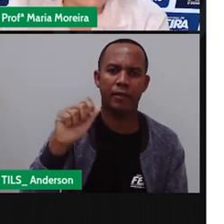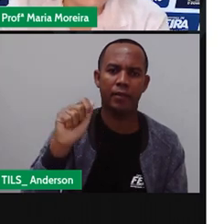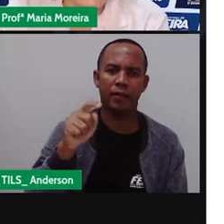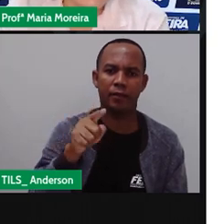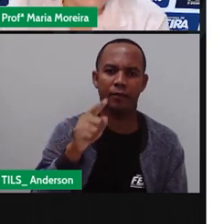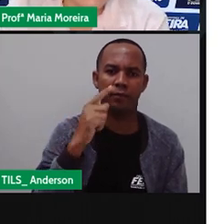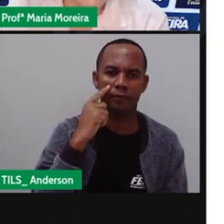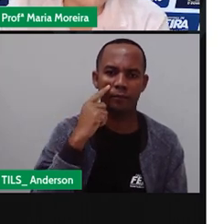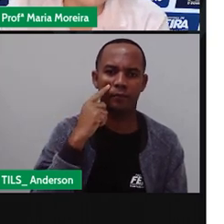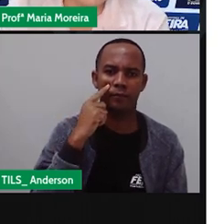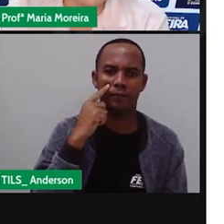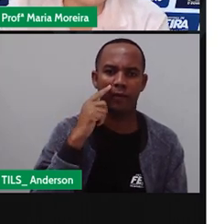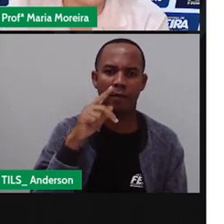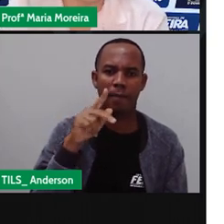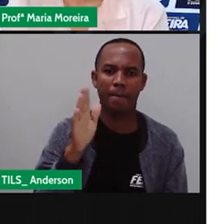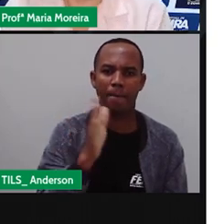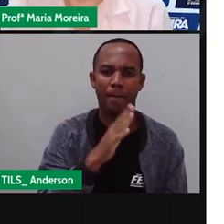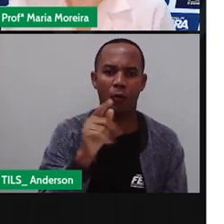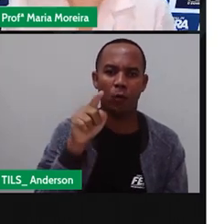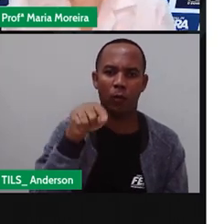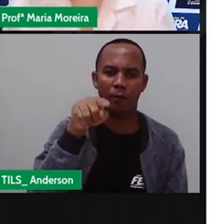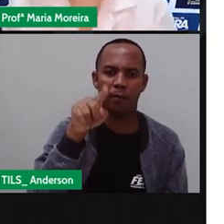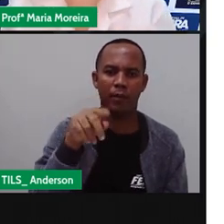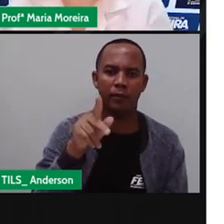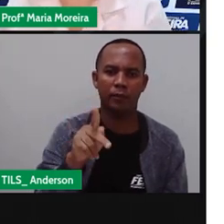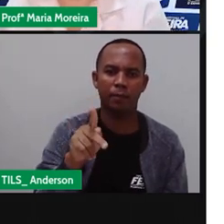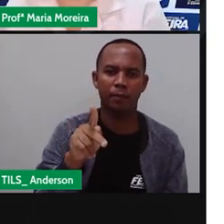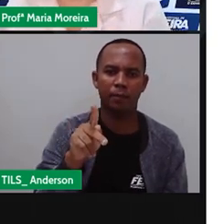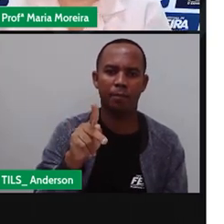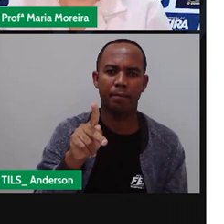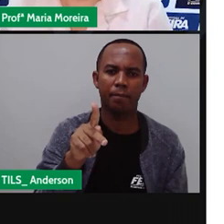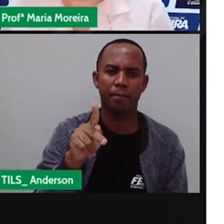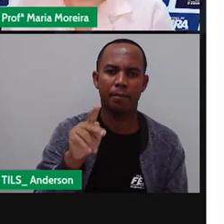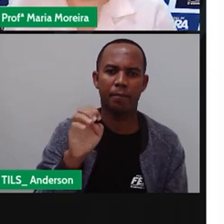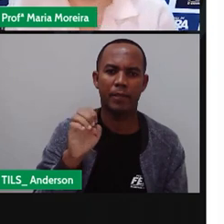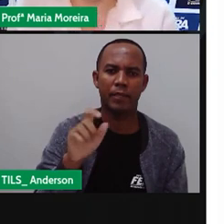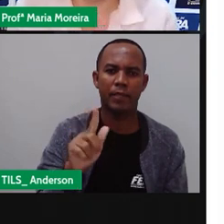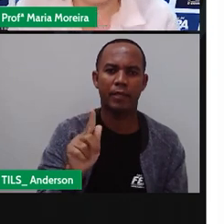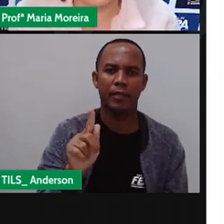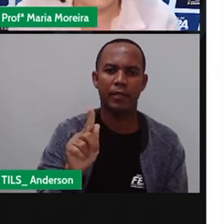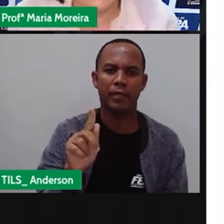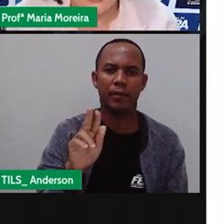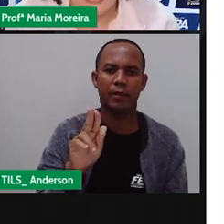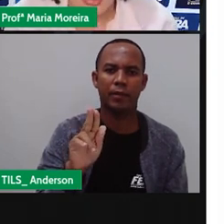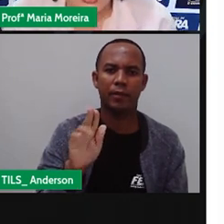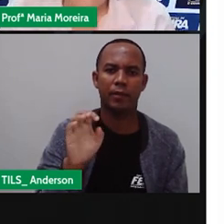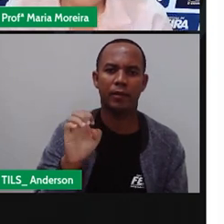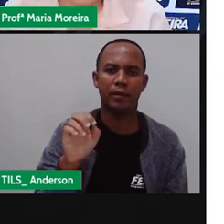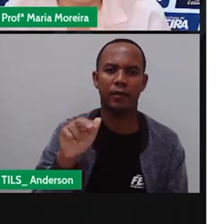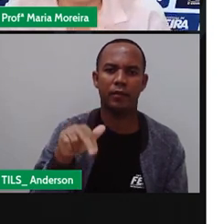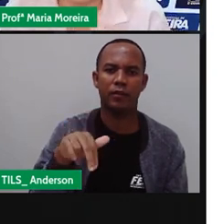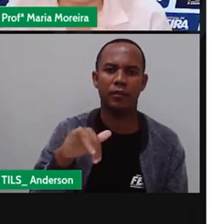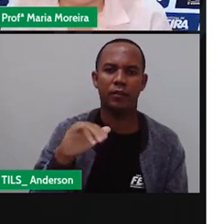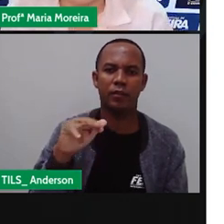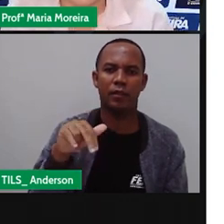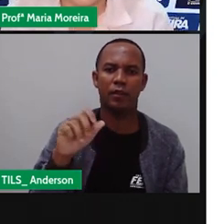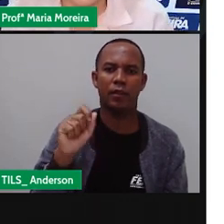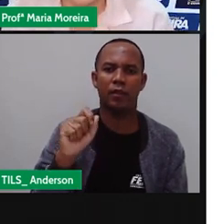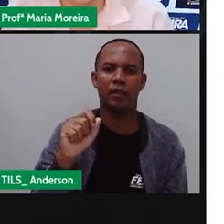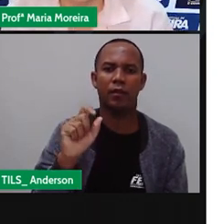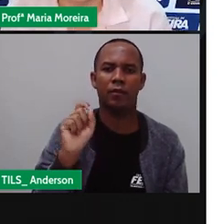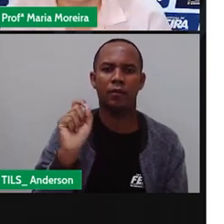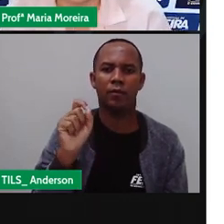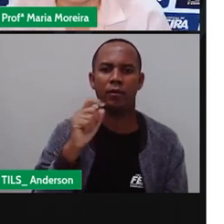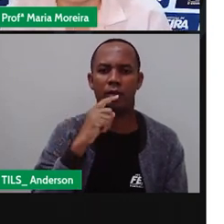Ina, ina, ina. Esta menina tão pequenina quer ser bailarina. O nome disso é o